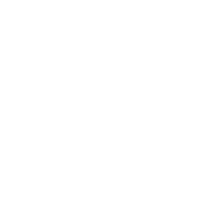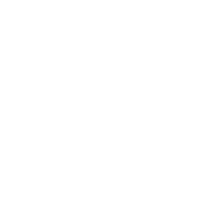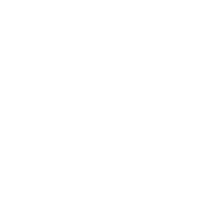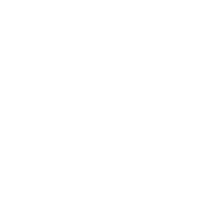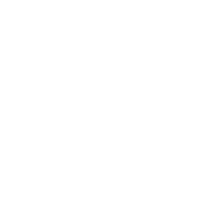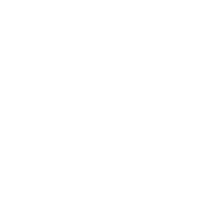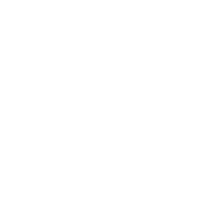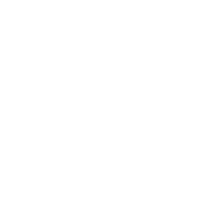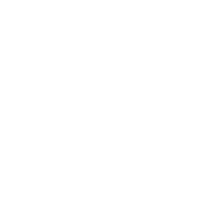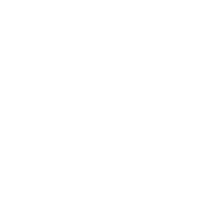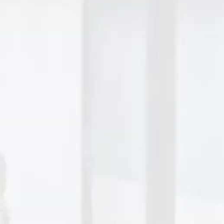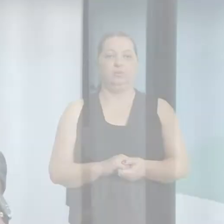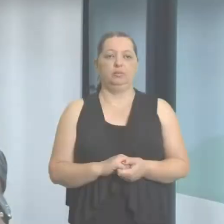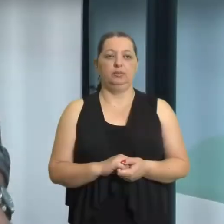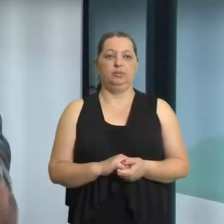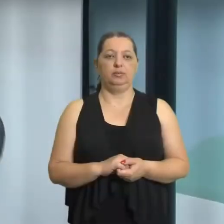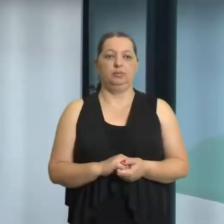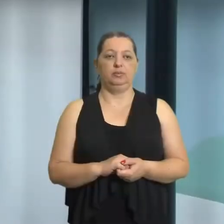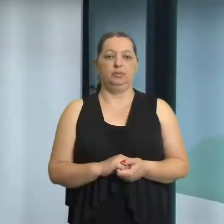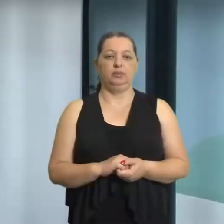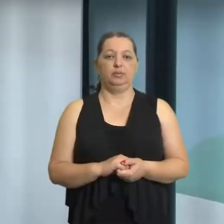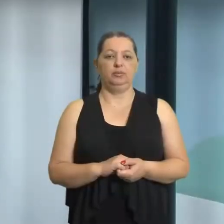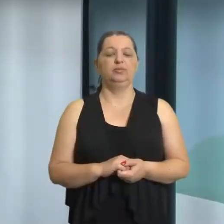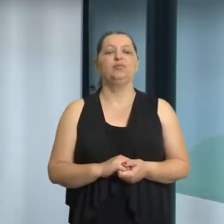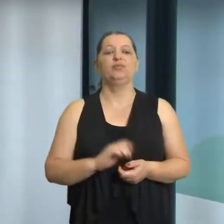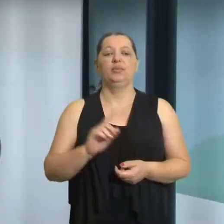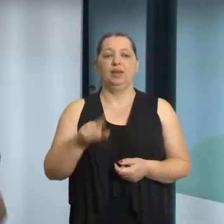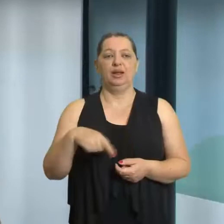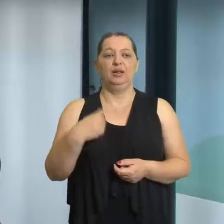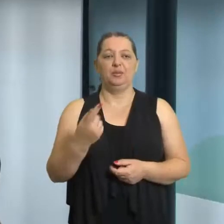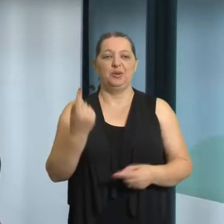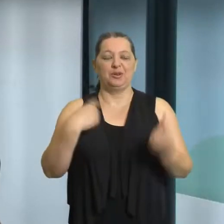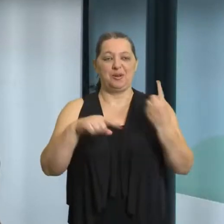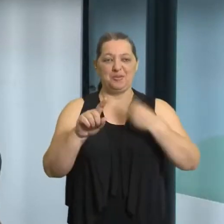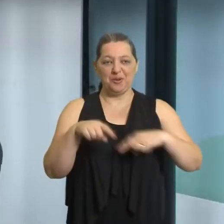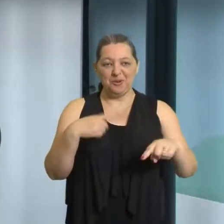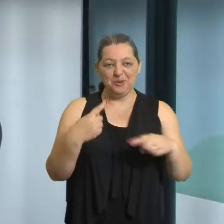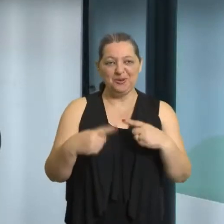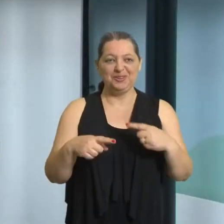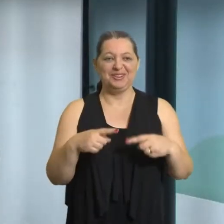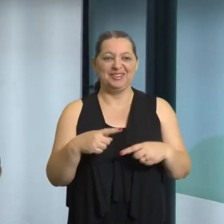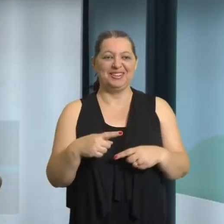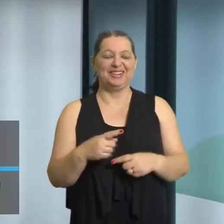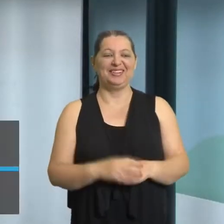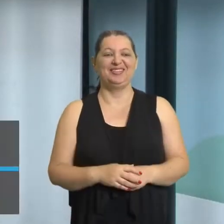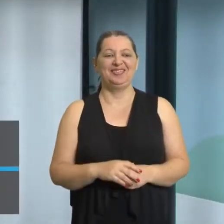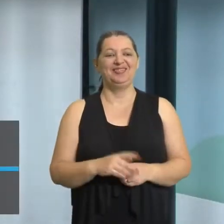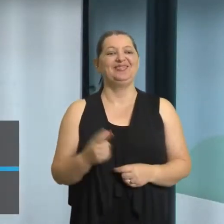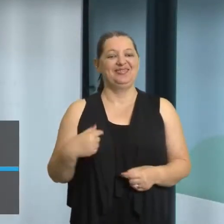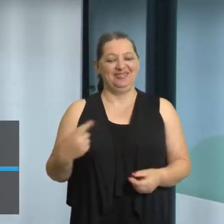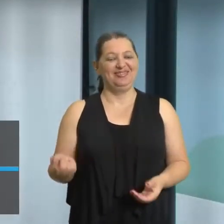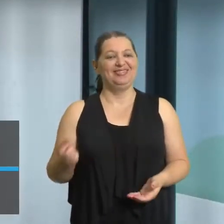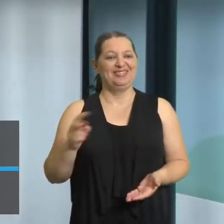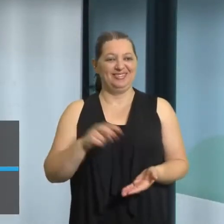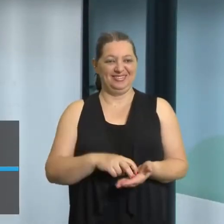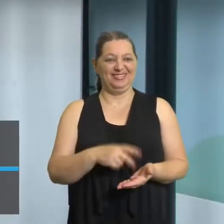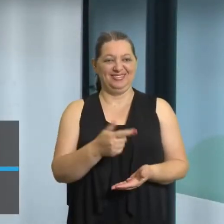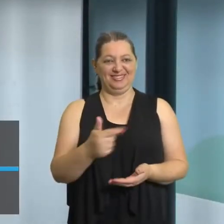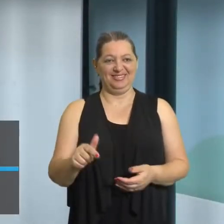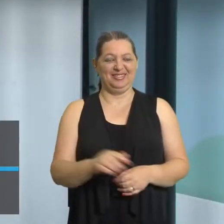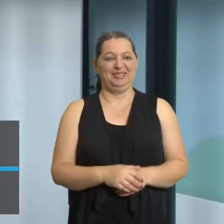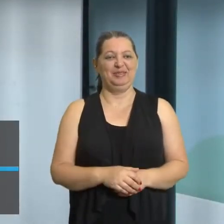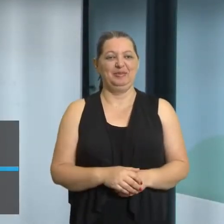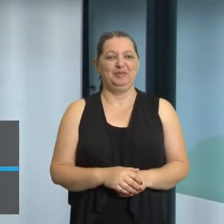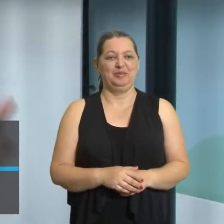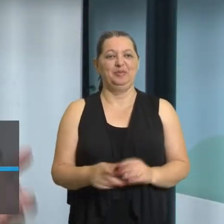E aí bom e depois daquela musiquinha que dá um frio na espinha estou eu aqui de volta senão vai